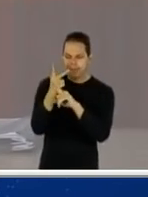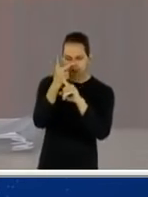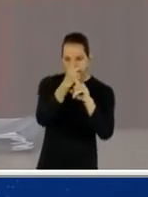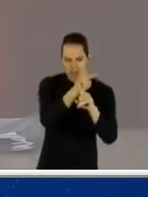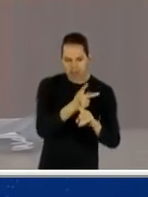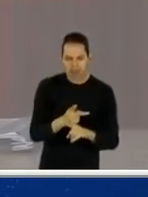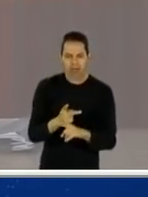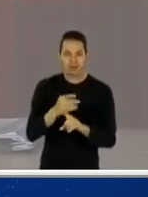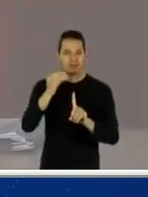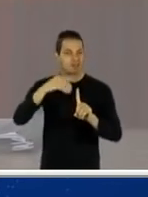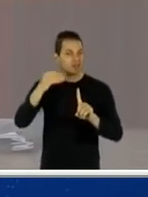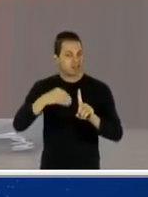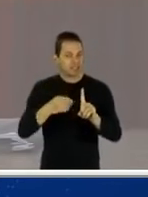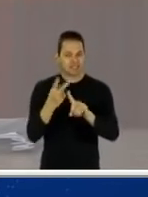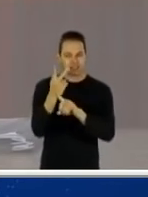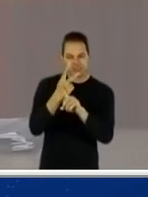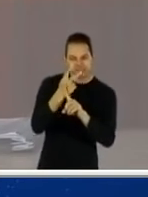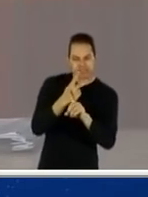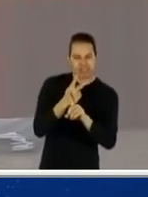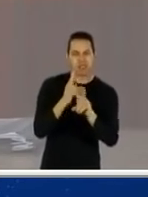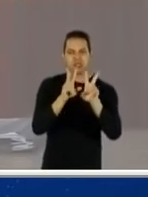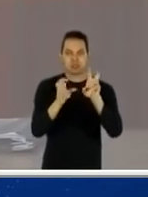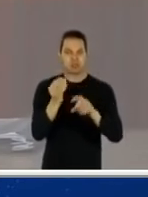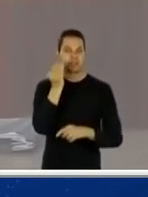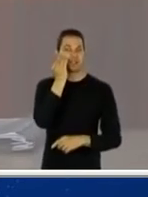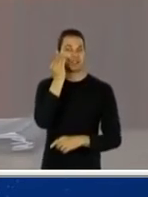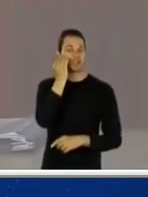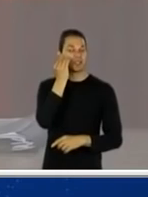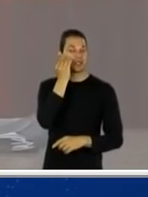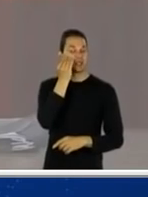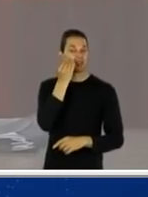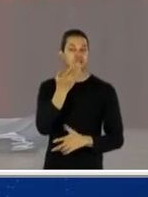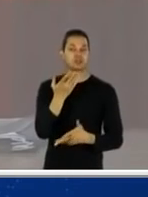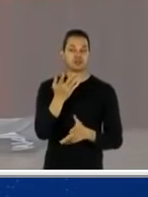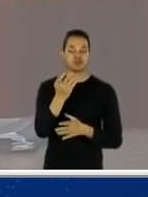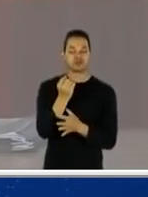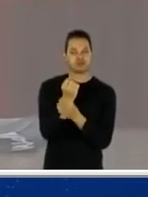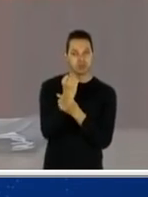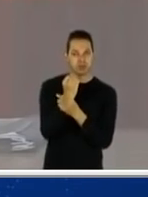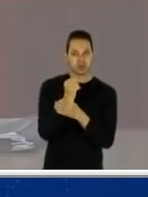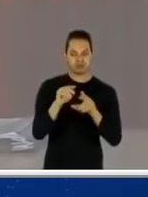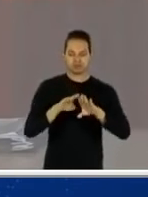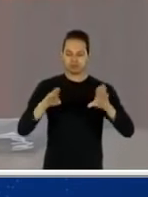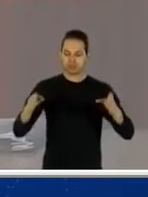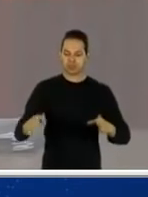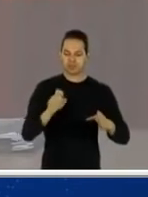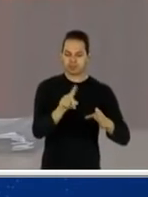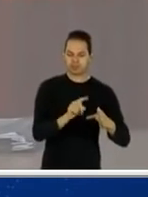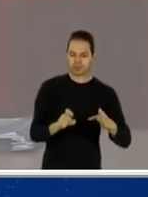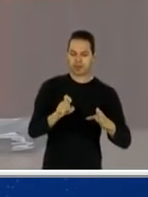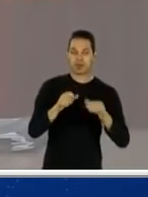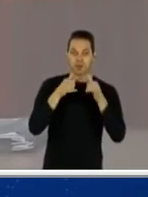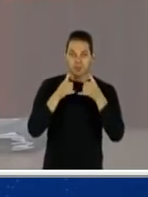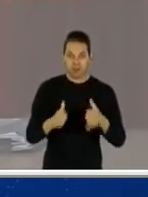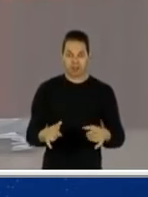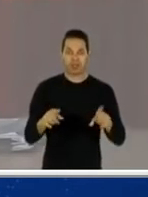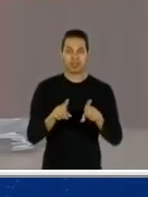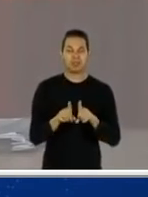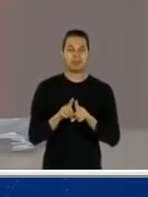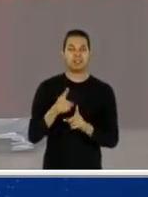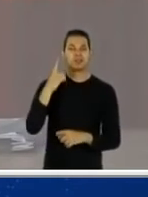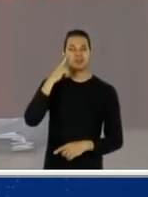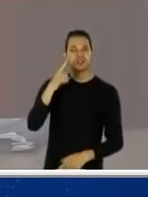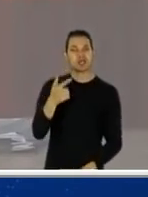híbrida interferência internacional nos processos eleitorais hora todos aqui nos Estados Unidos acusam Rússia e China de